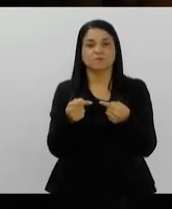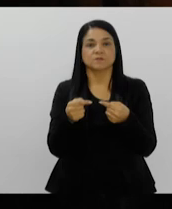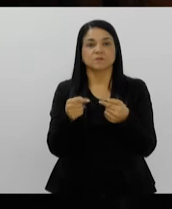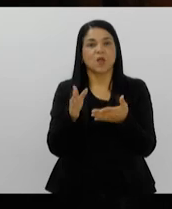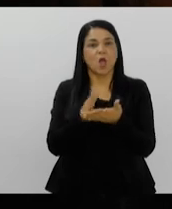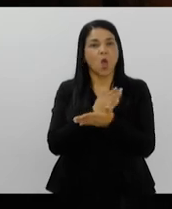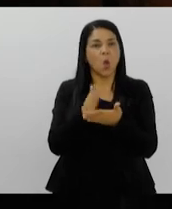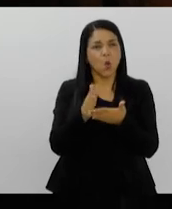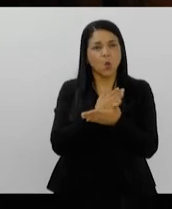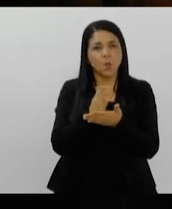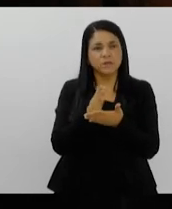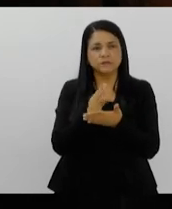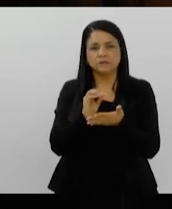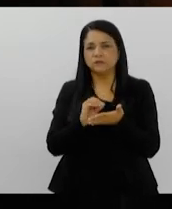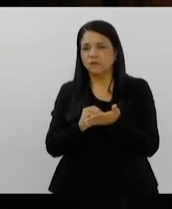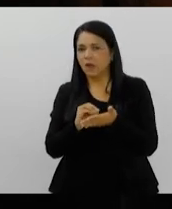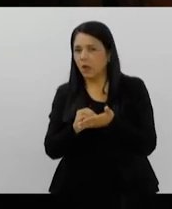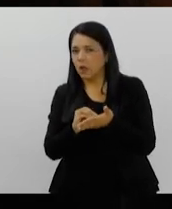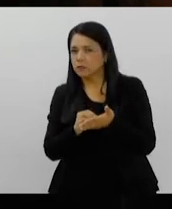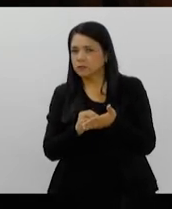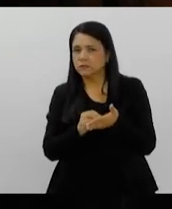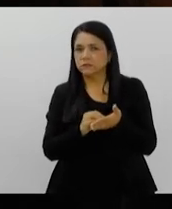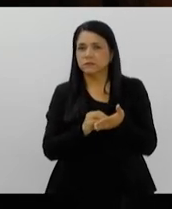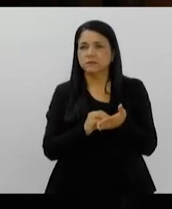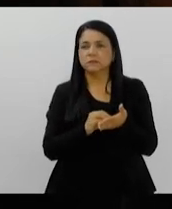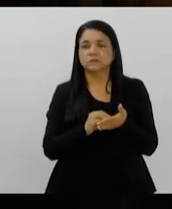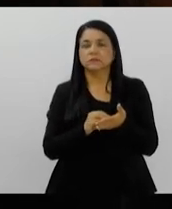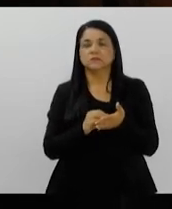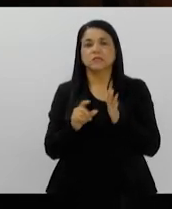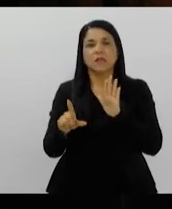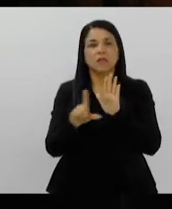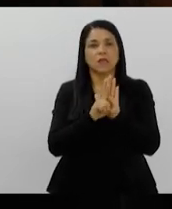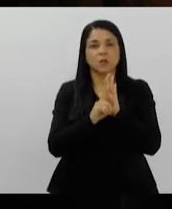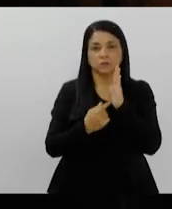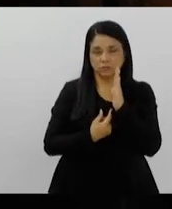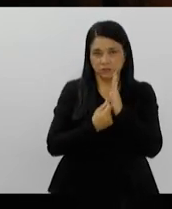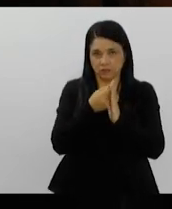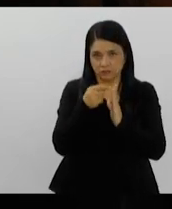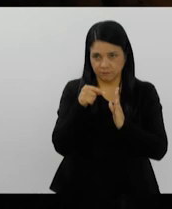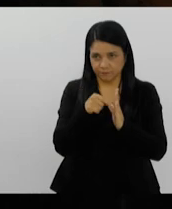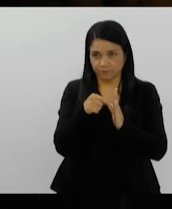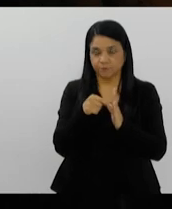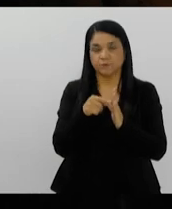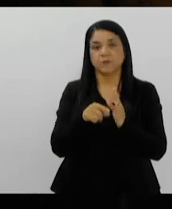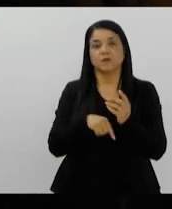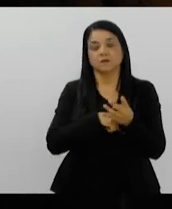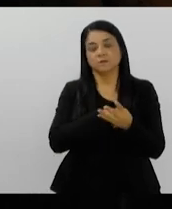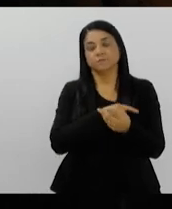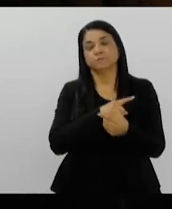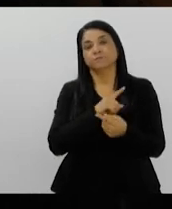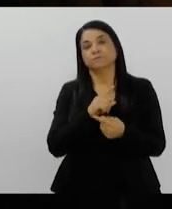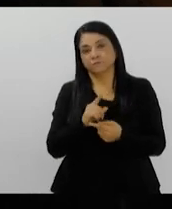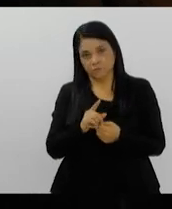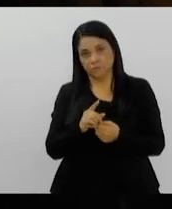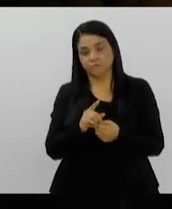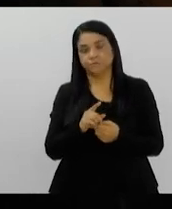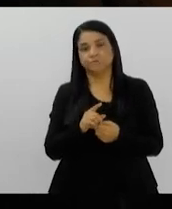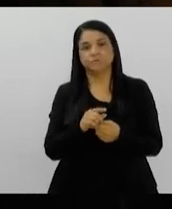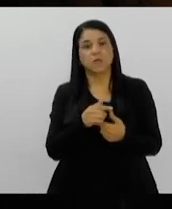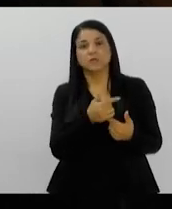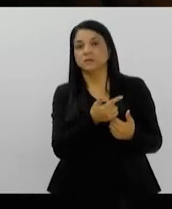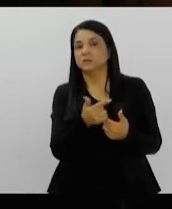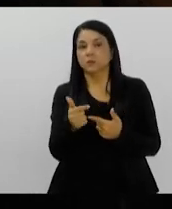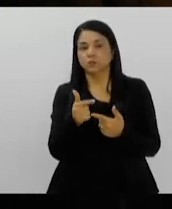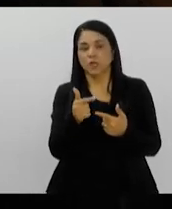algumas ausências que a gente vê nessa lei orçamentária. Primeiro, não tem